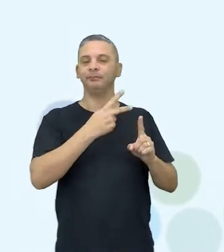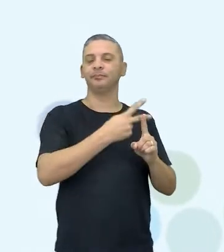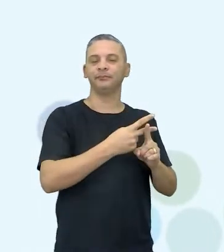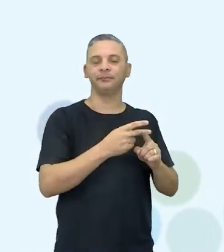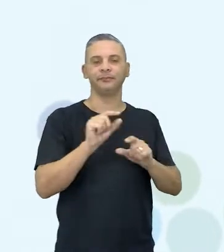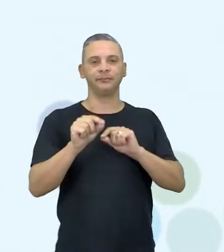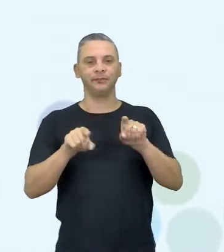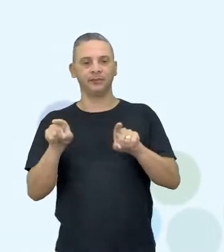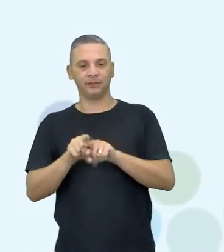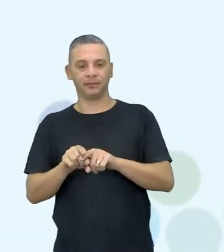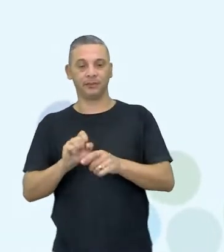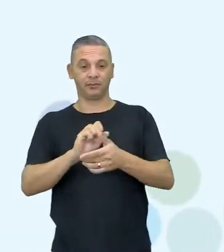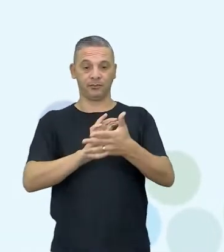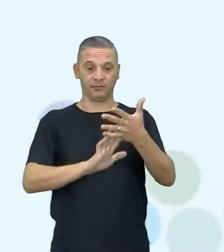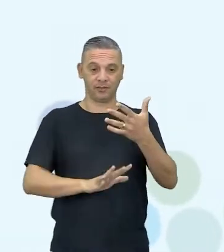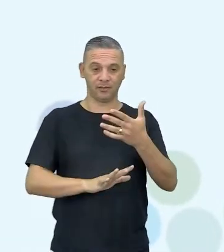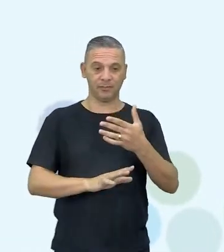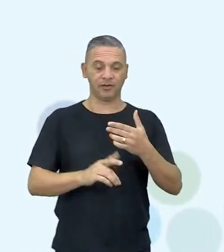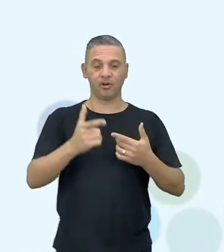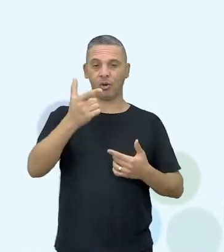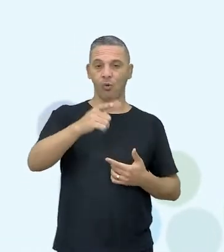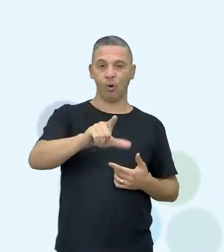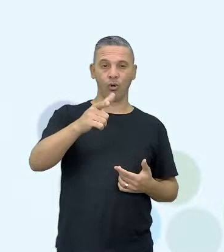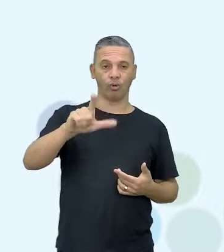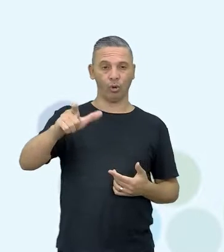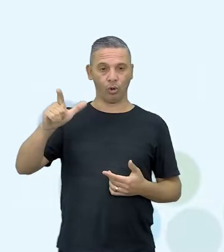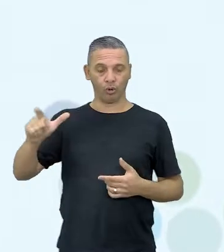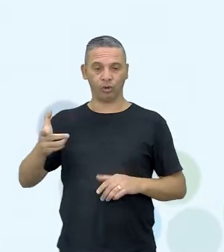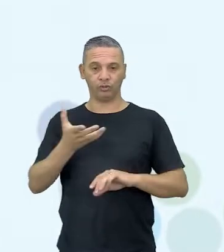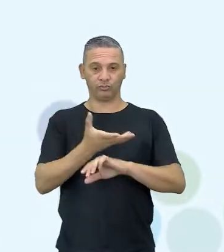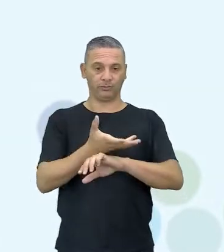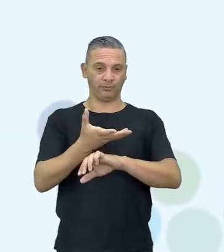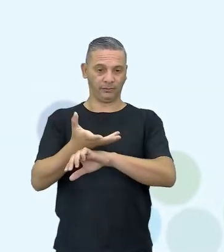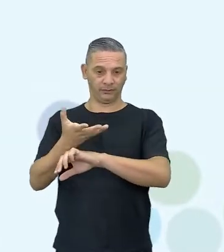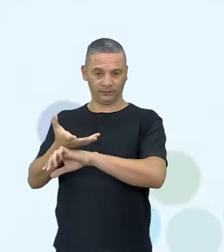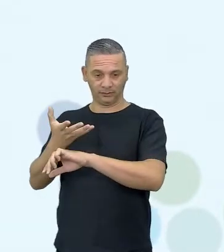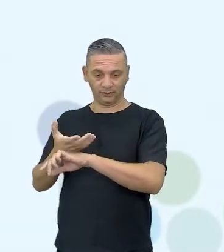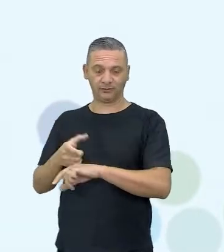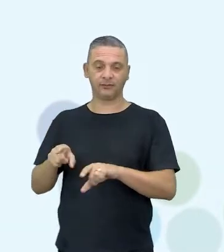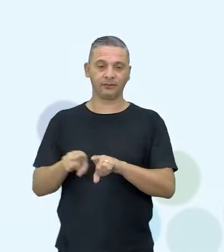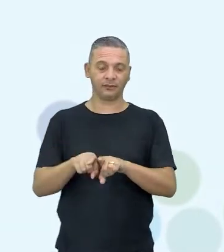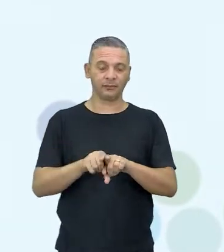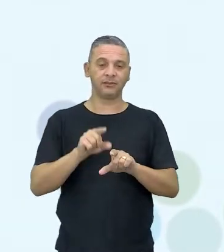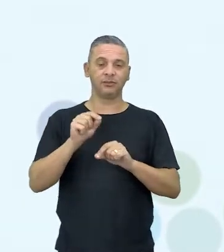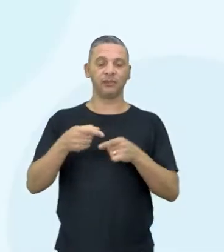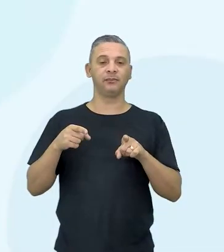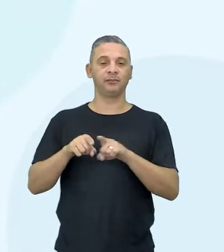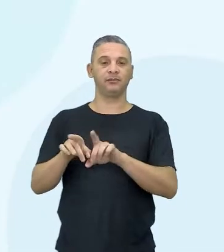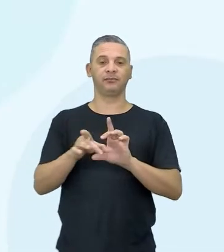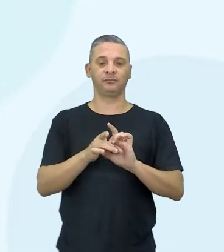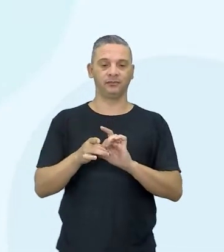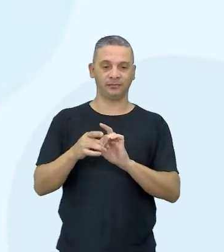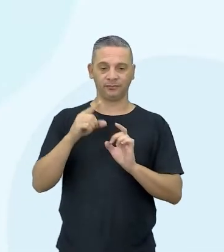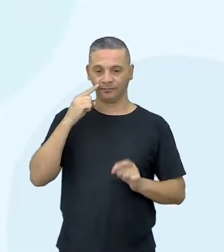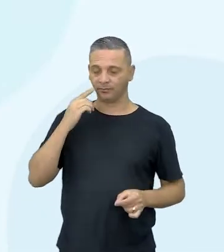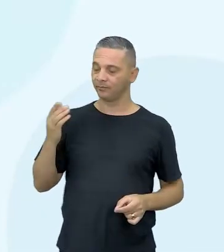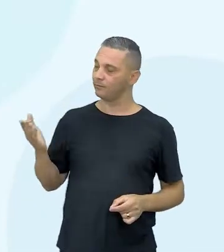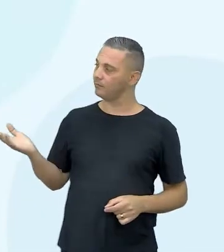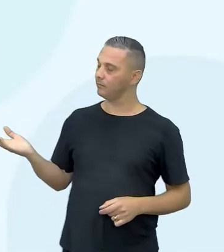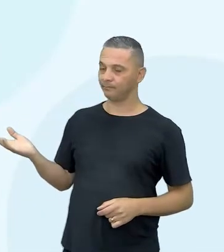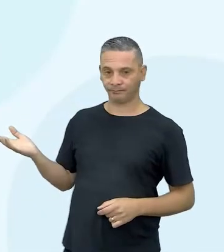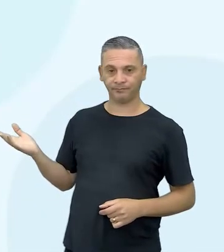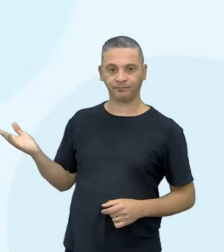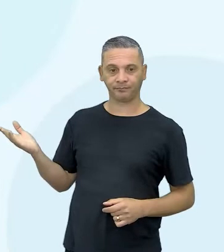no aprofundamento de outros componentes também, estamos trabalhando em parceria. Vou passar rapidamente